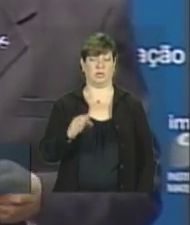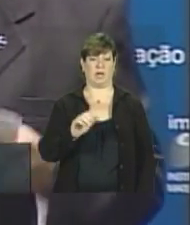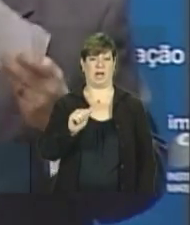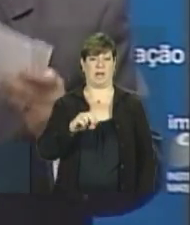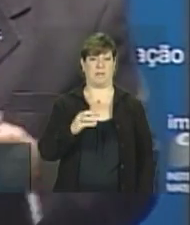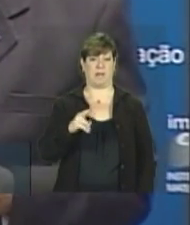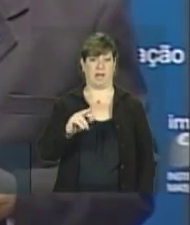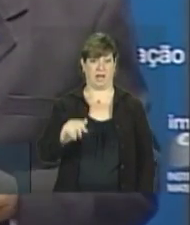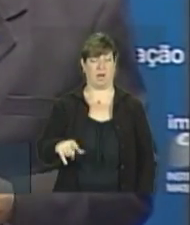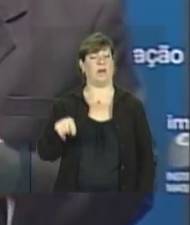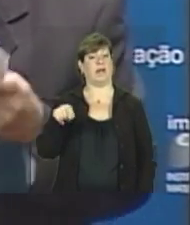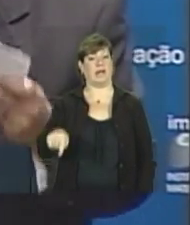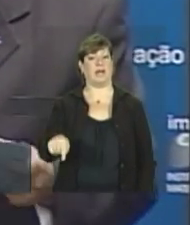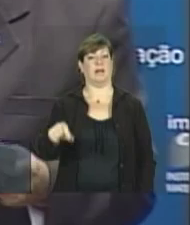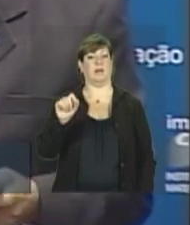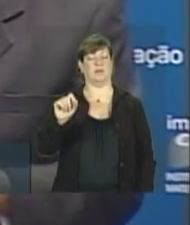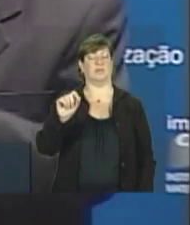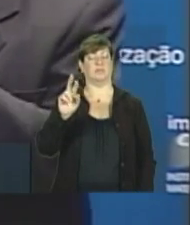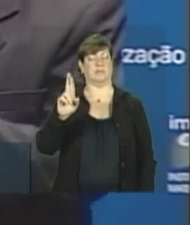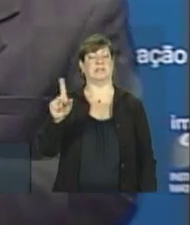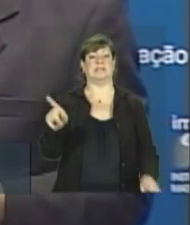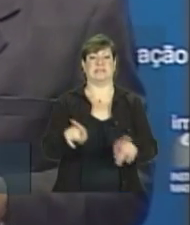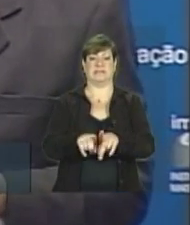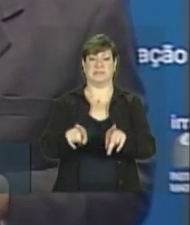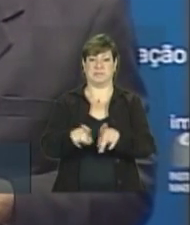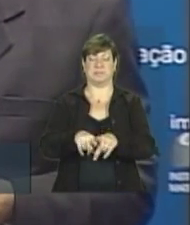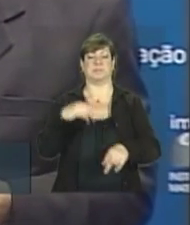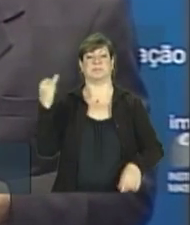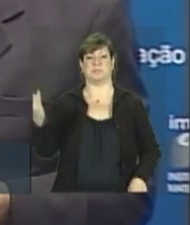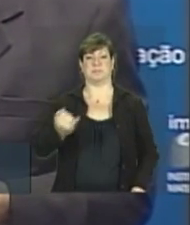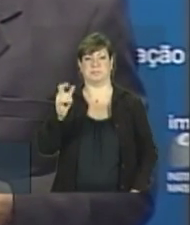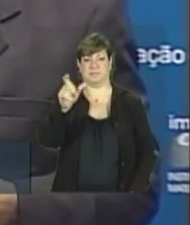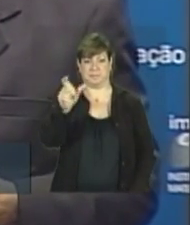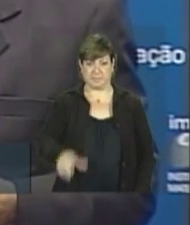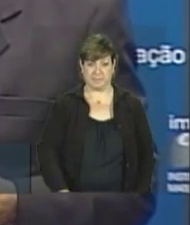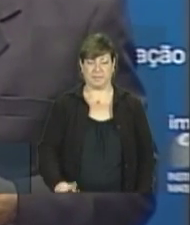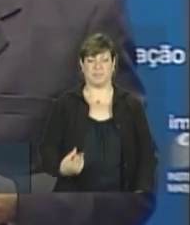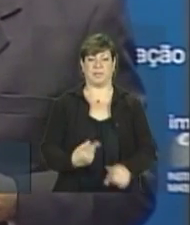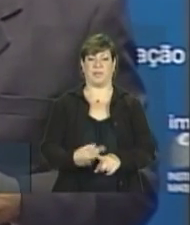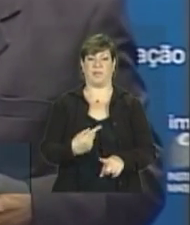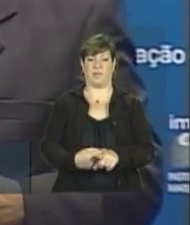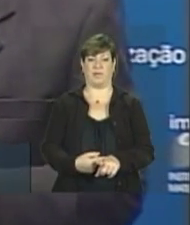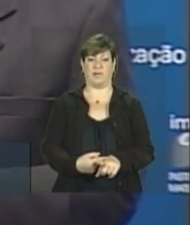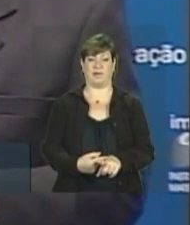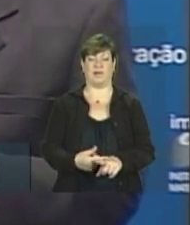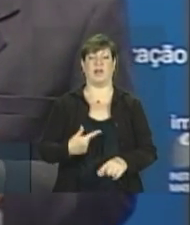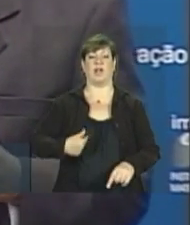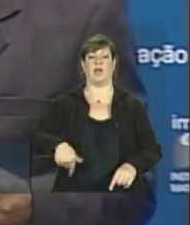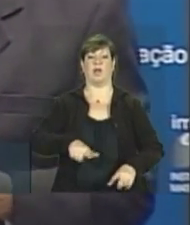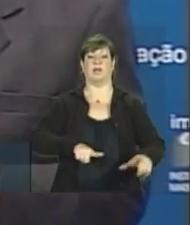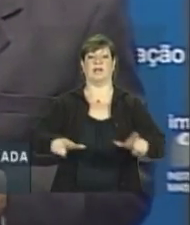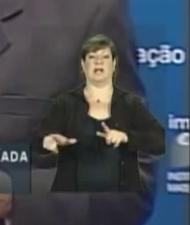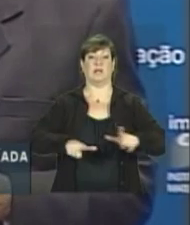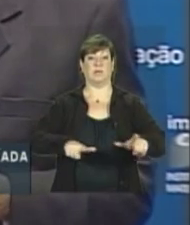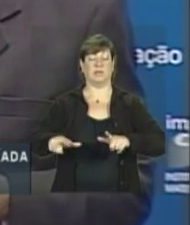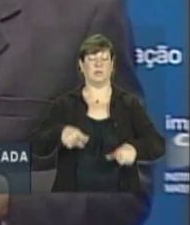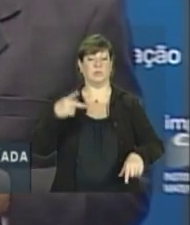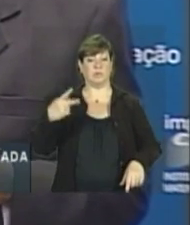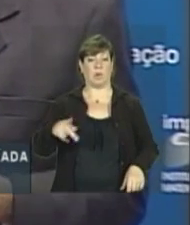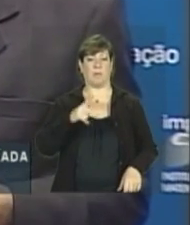símbolo, é um ícone aqui também da nossa da atuação do